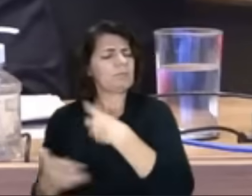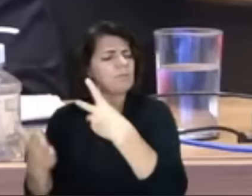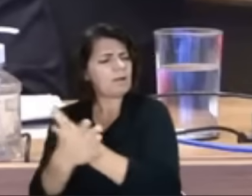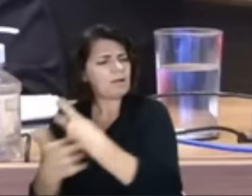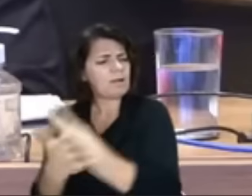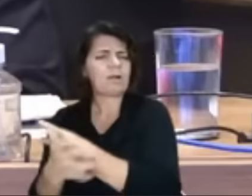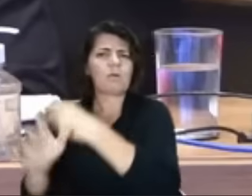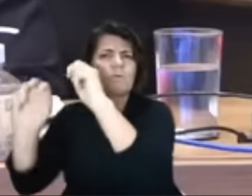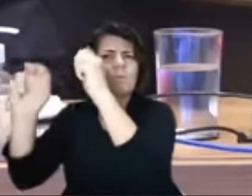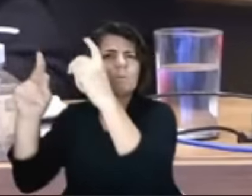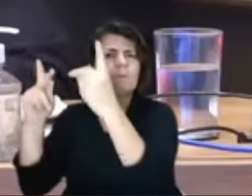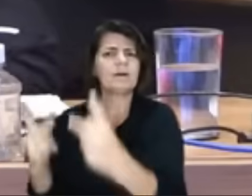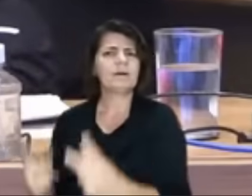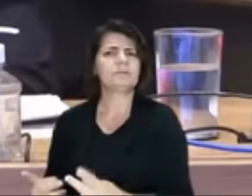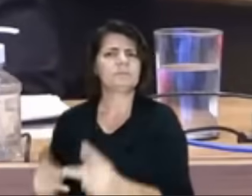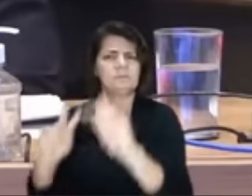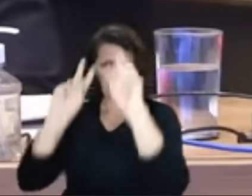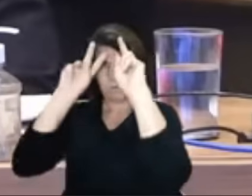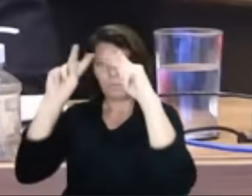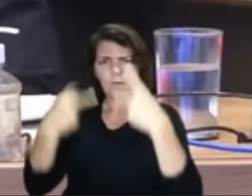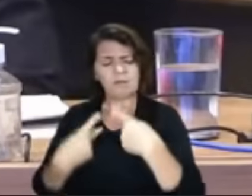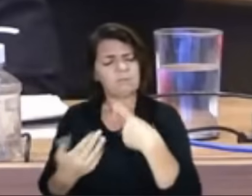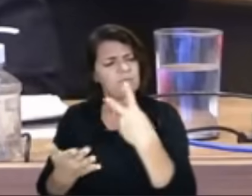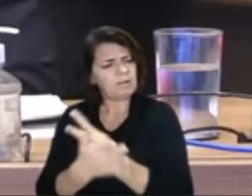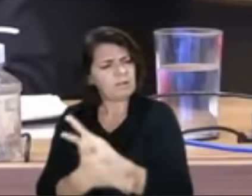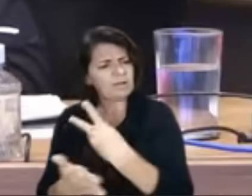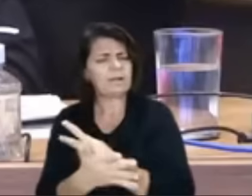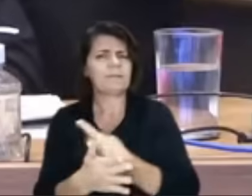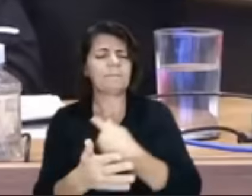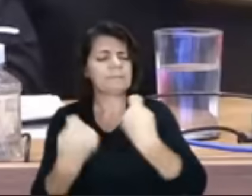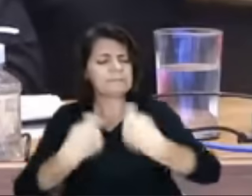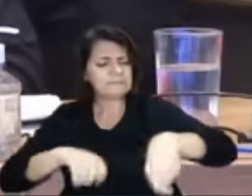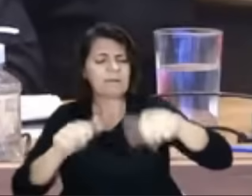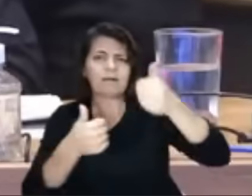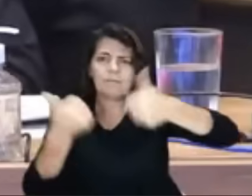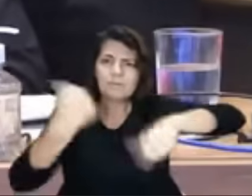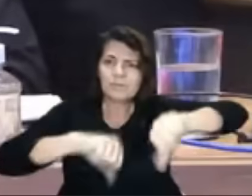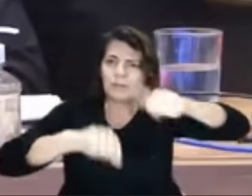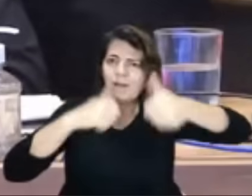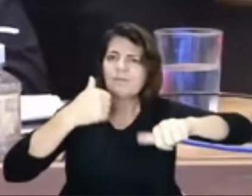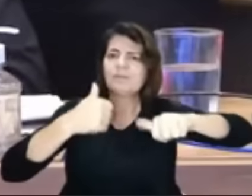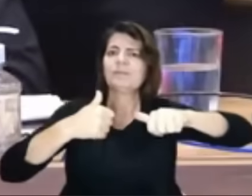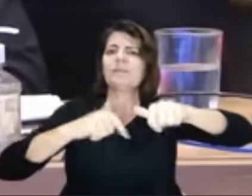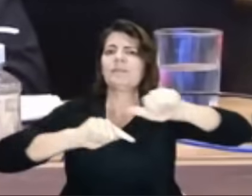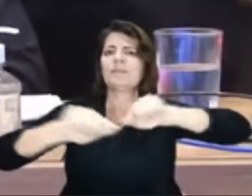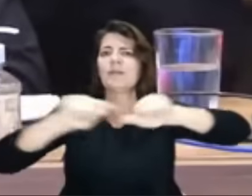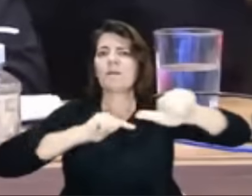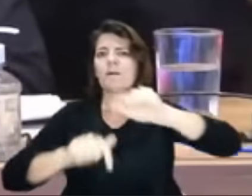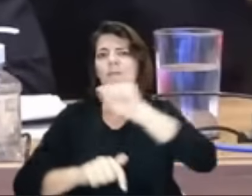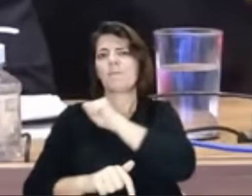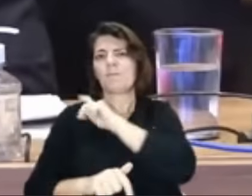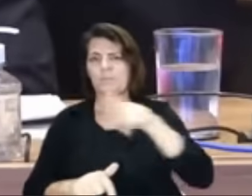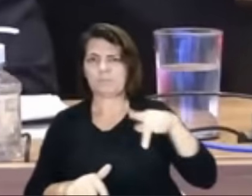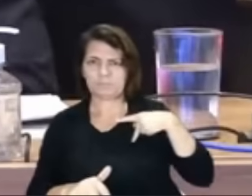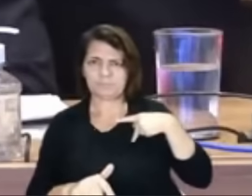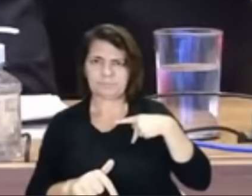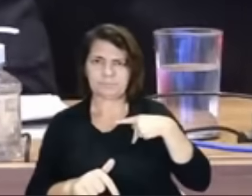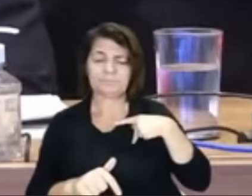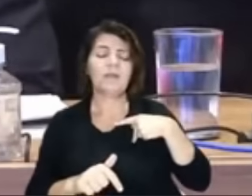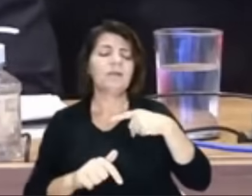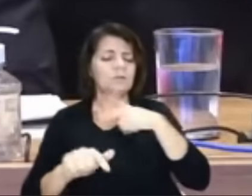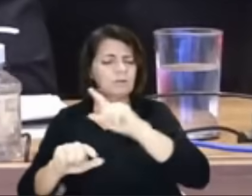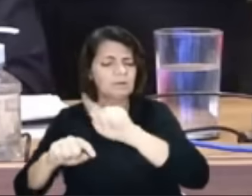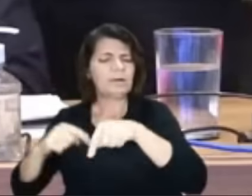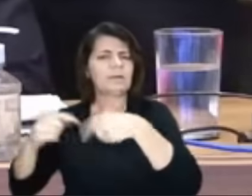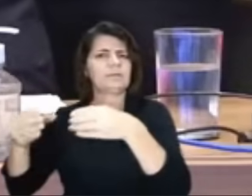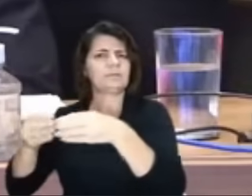avaliadas investigadas especialmente o serviço público Então nós não partimos eh de um pressuposto de que há uma